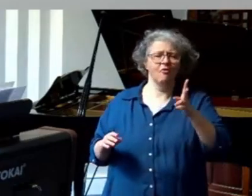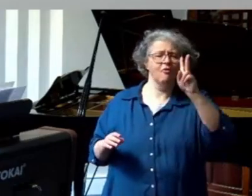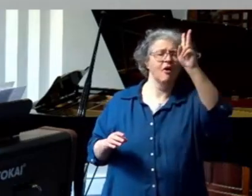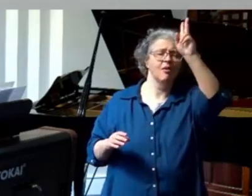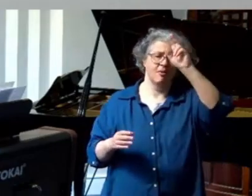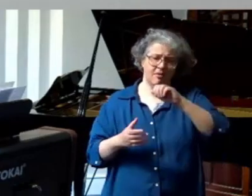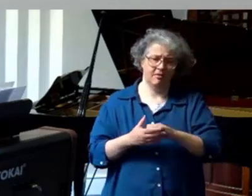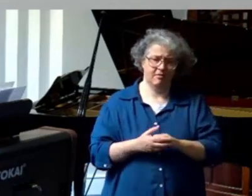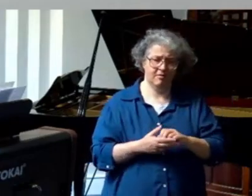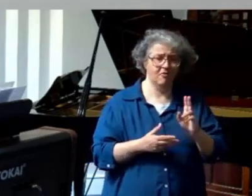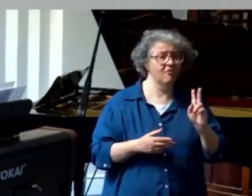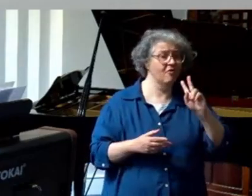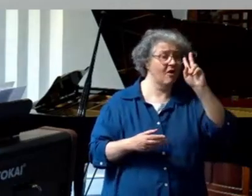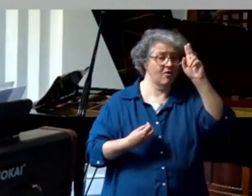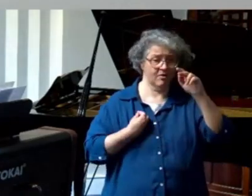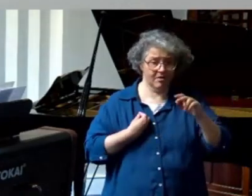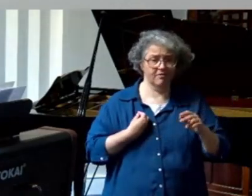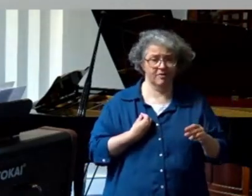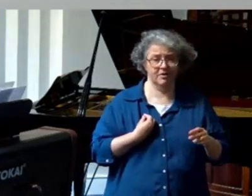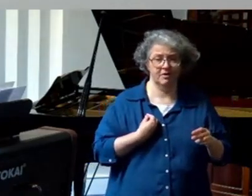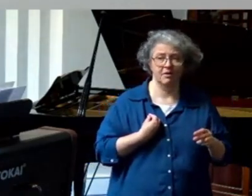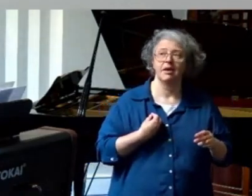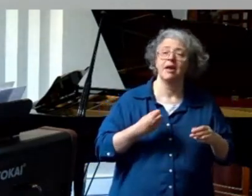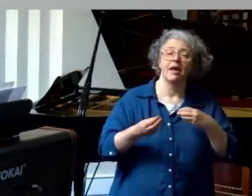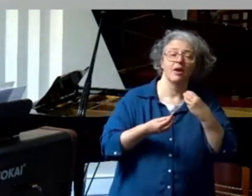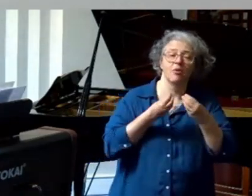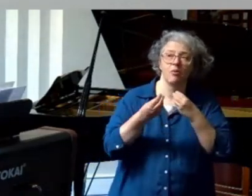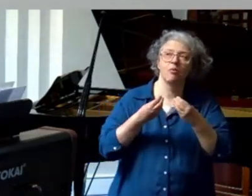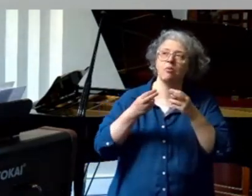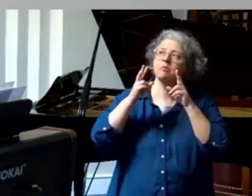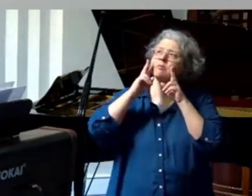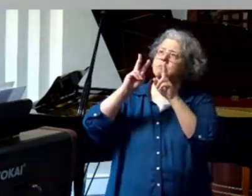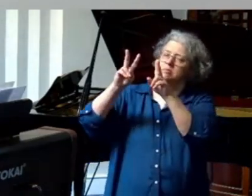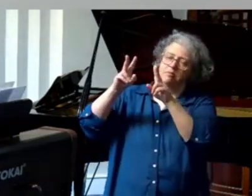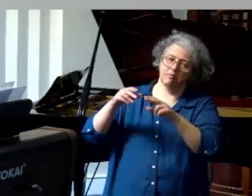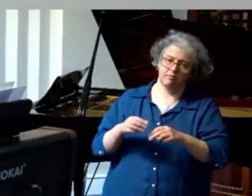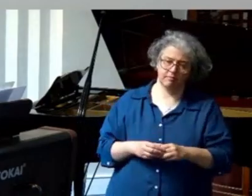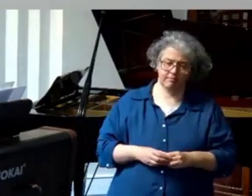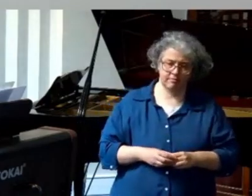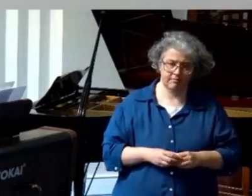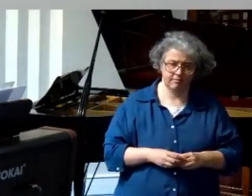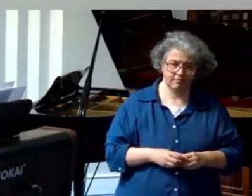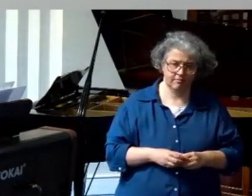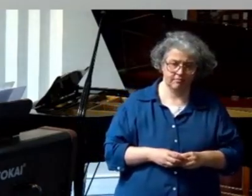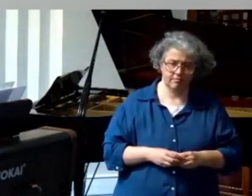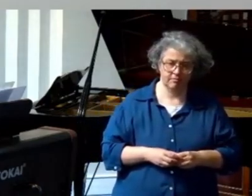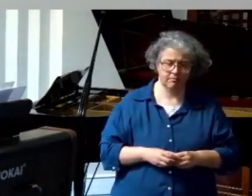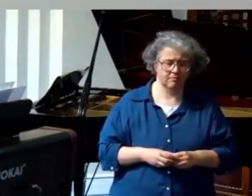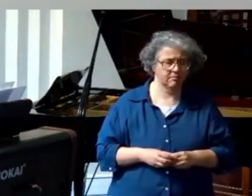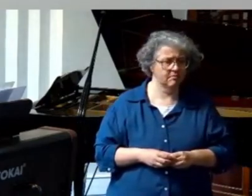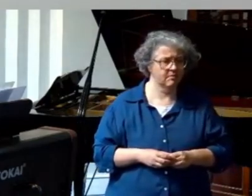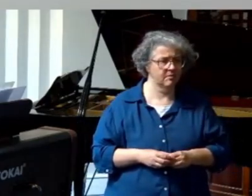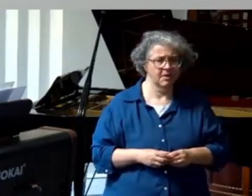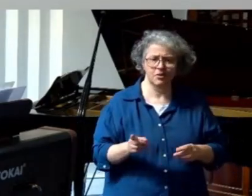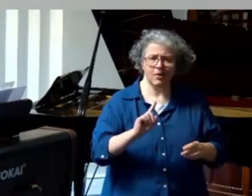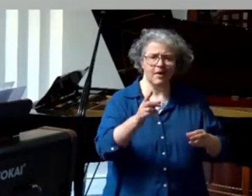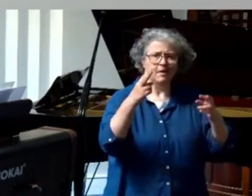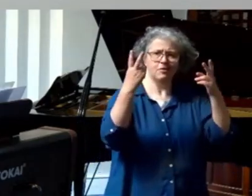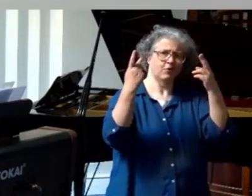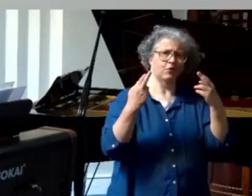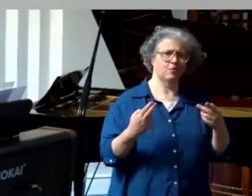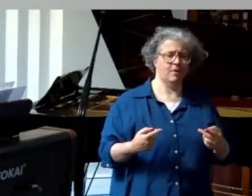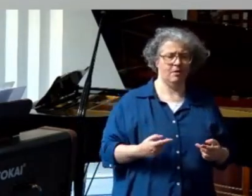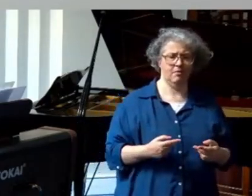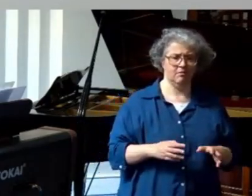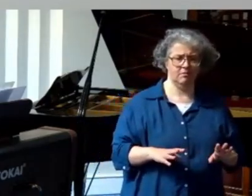que é adulto, você sabe que não é muito fácil manter os olhos fixos num lugar, né? Não é uma coisa assim natural, a gente fazer tudo o que